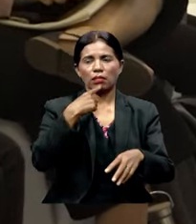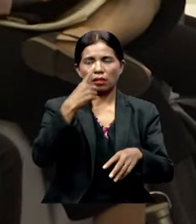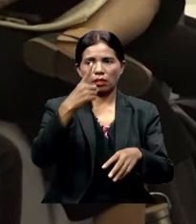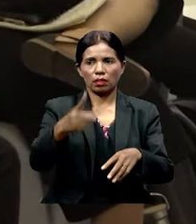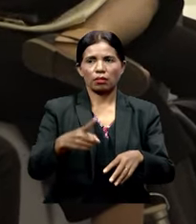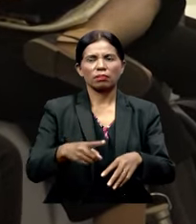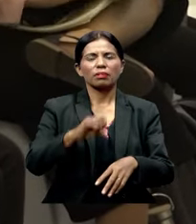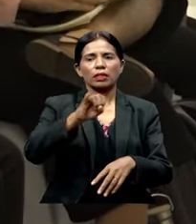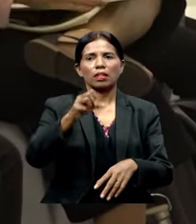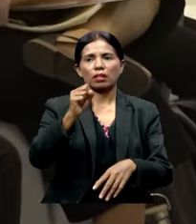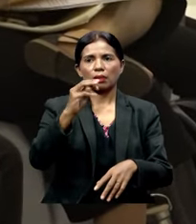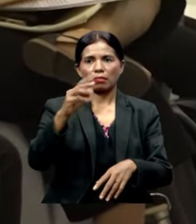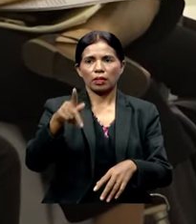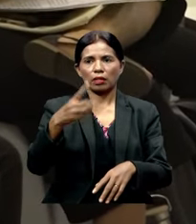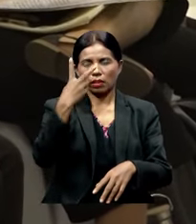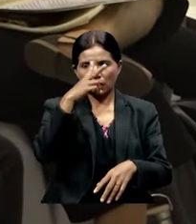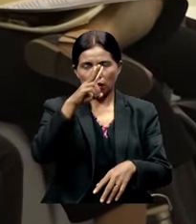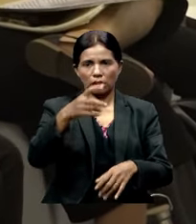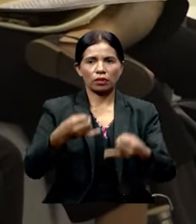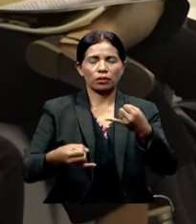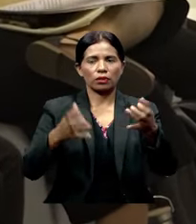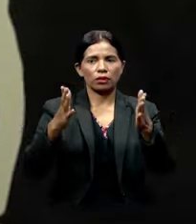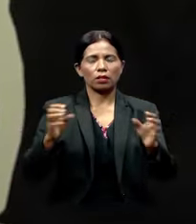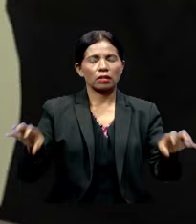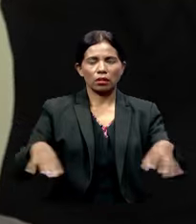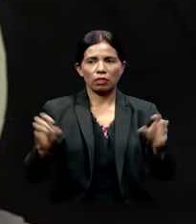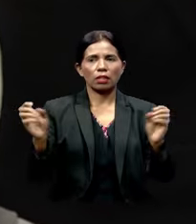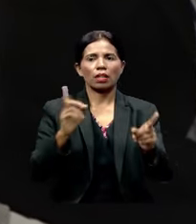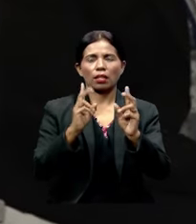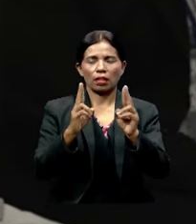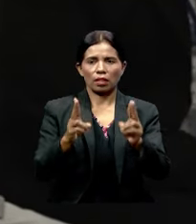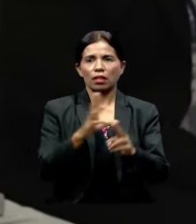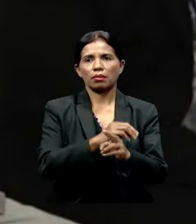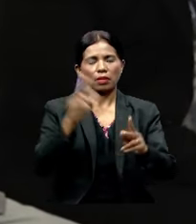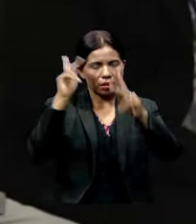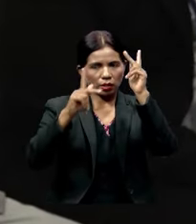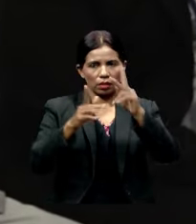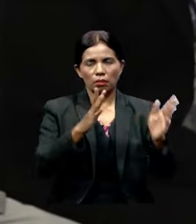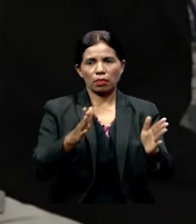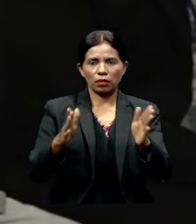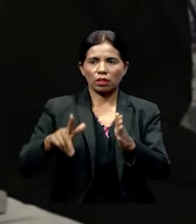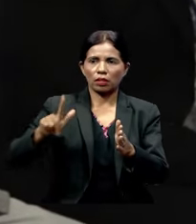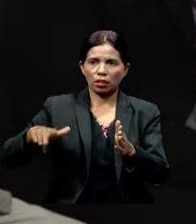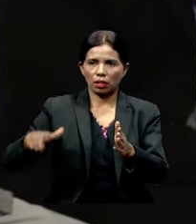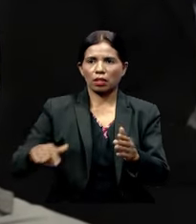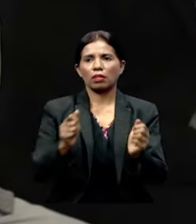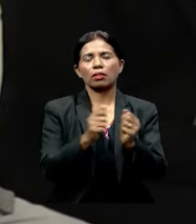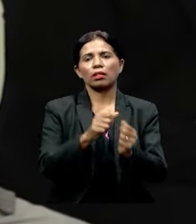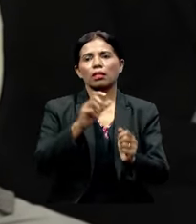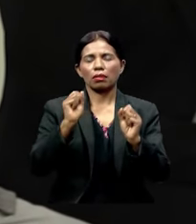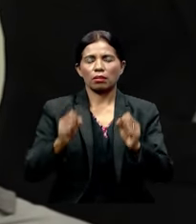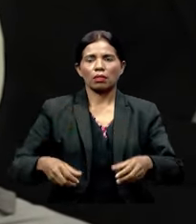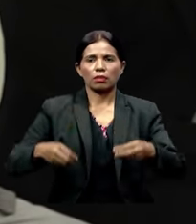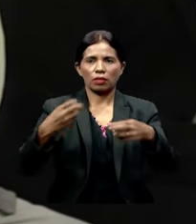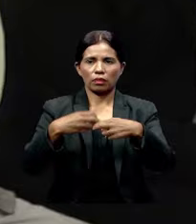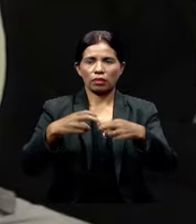durante desempenho e monitorização, juicira serviço la rolalais, mas bem, e acaso bala um processo tarde liu, rodinune, bele foi